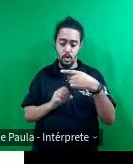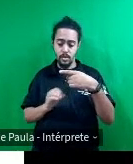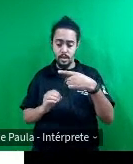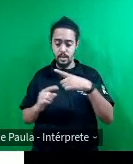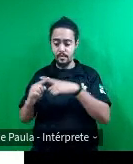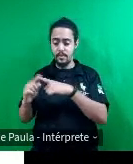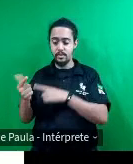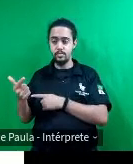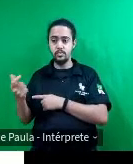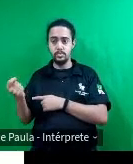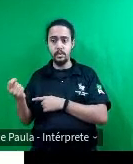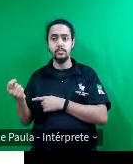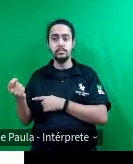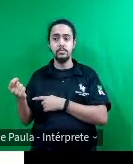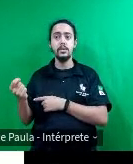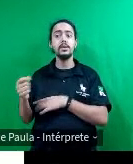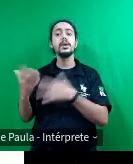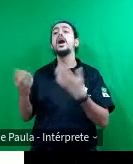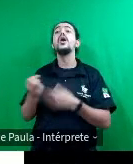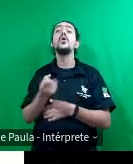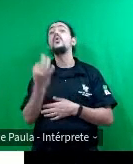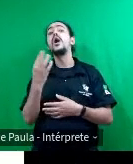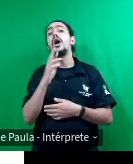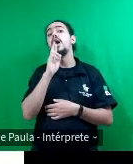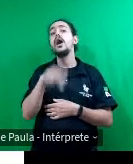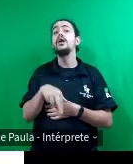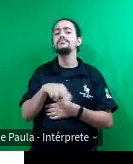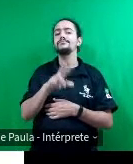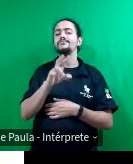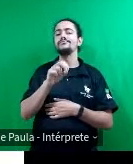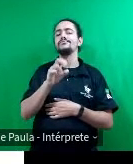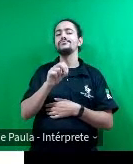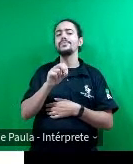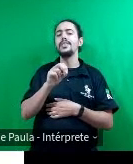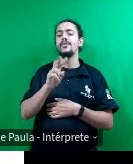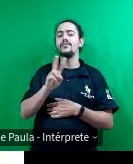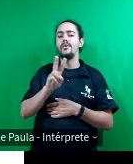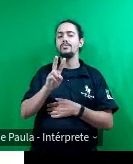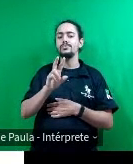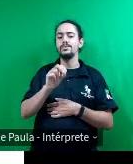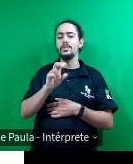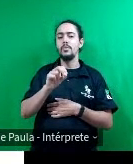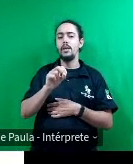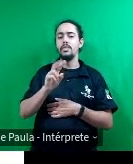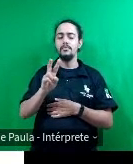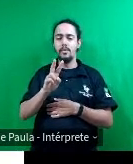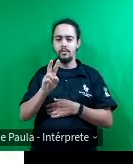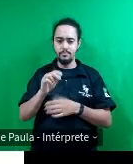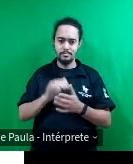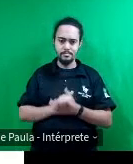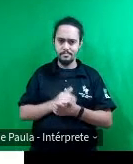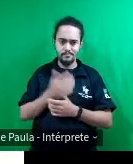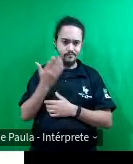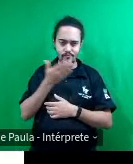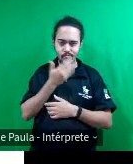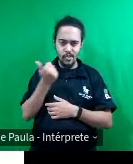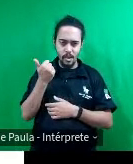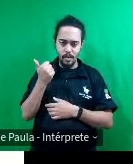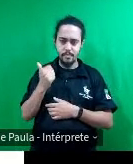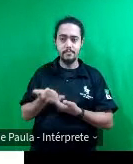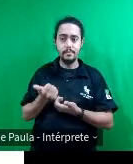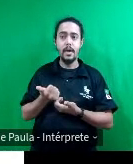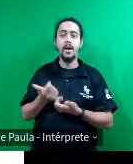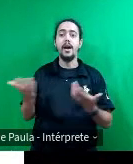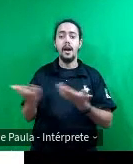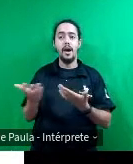ele próprio, sobre a galera, 80, vezes a tensão da fonte, 50 volts. Mole. R4, nós já